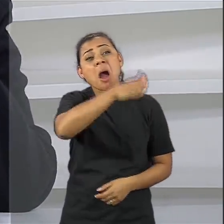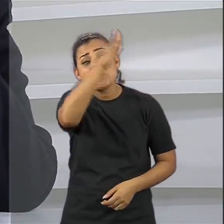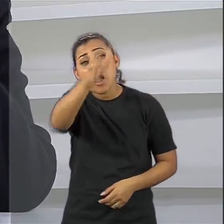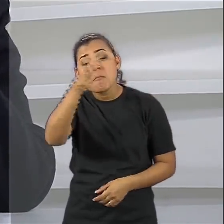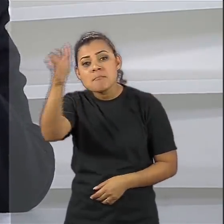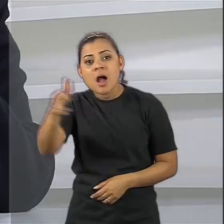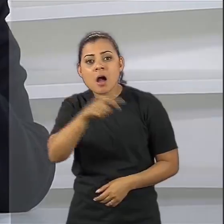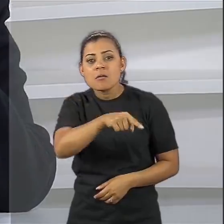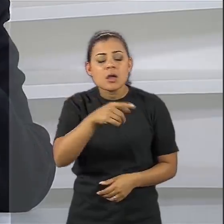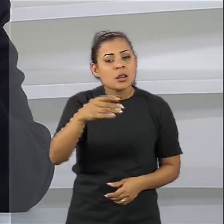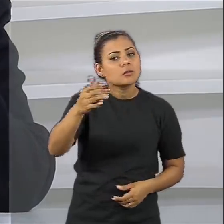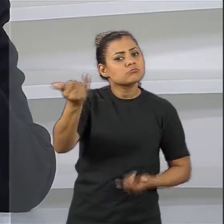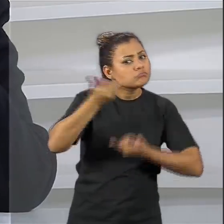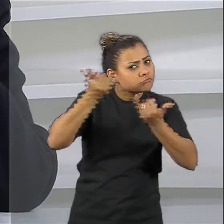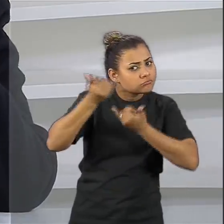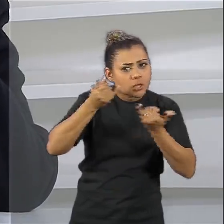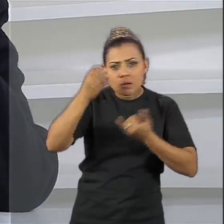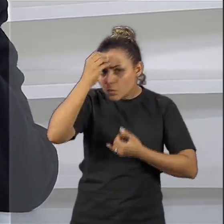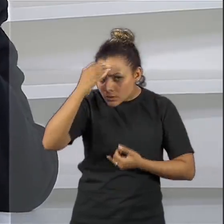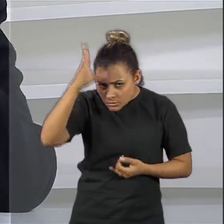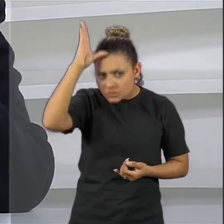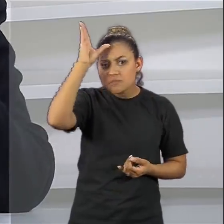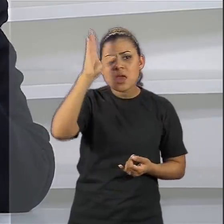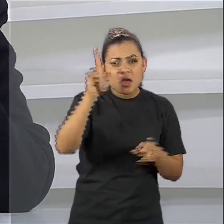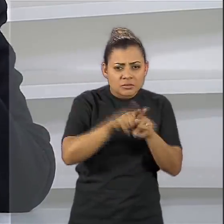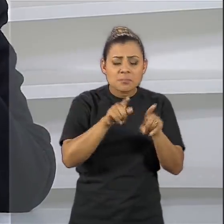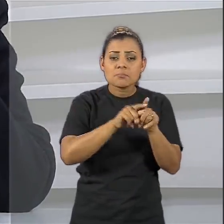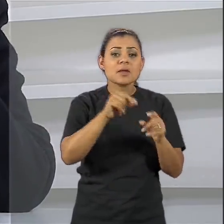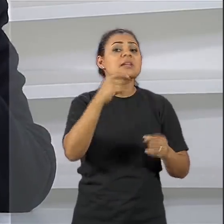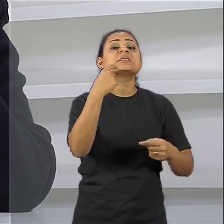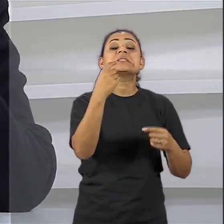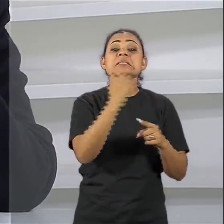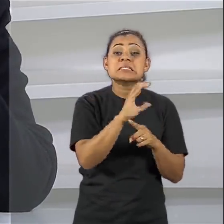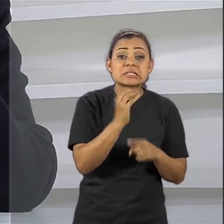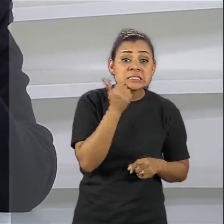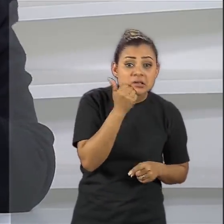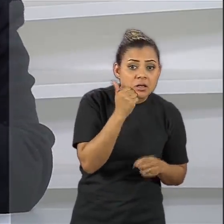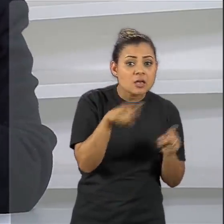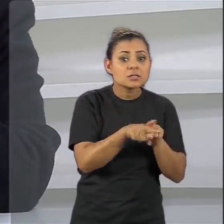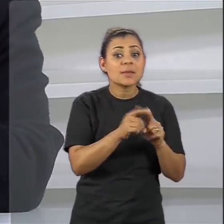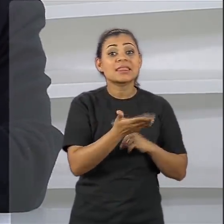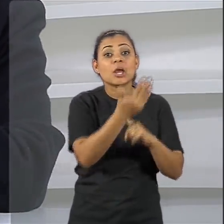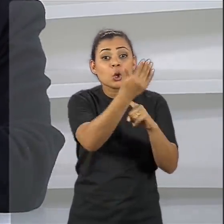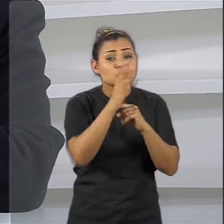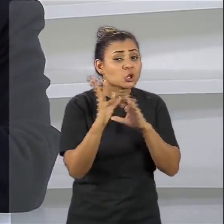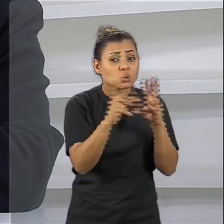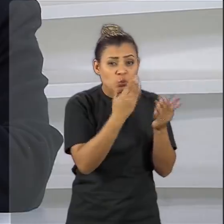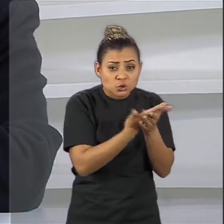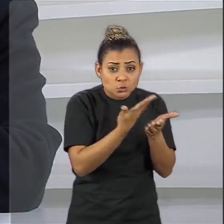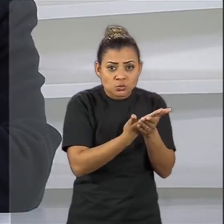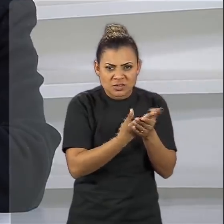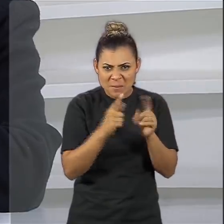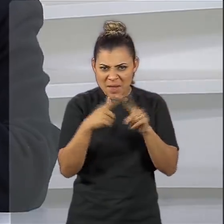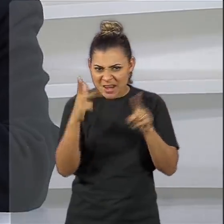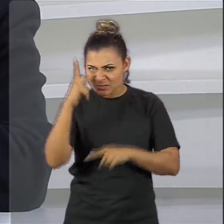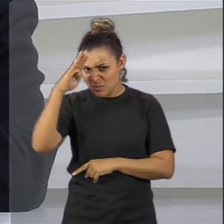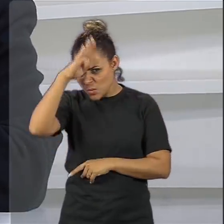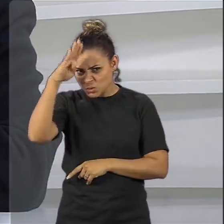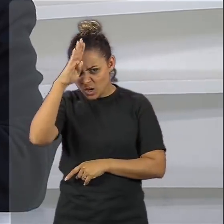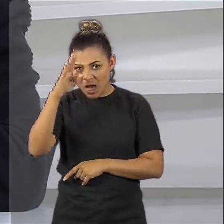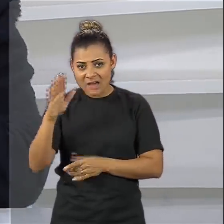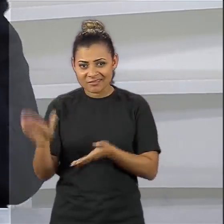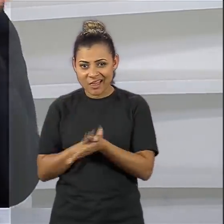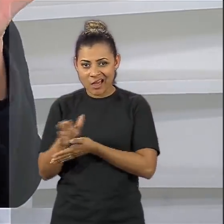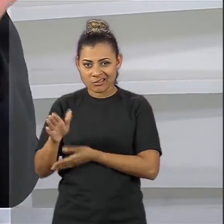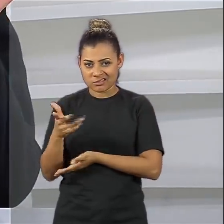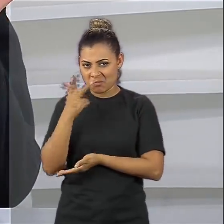atualizados, eles estão muito avançados na área de ciência e tecnologia. Mas o que o Bolsonaro faz? O Bolsonaro não é nada disso.